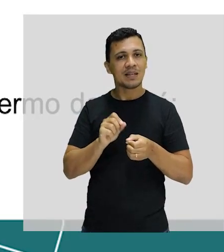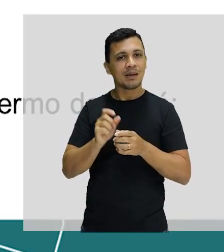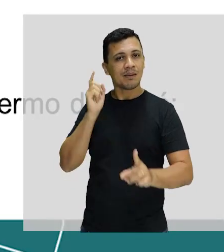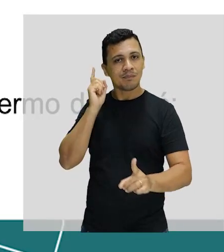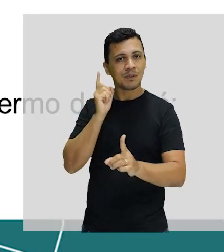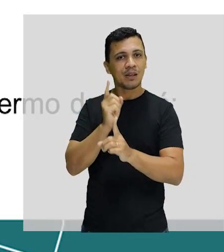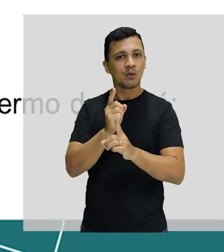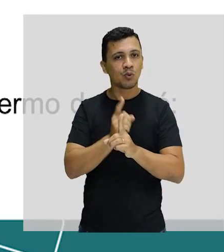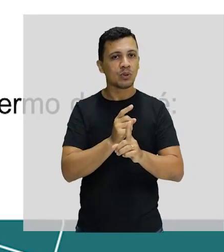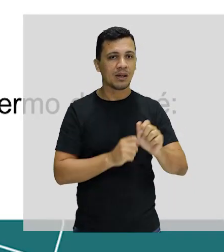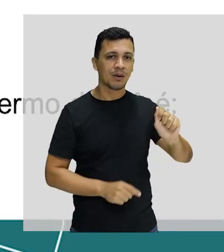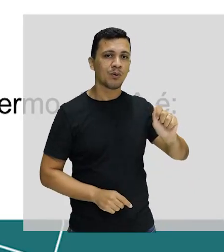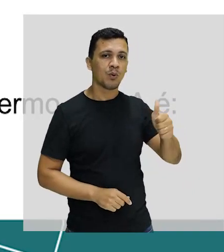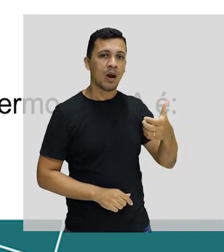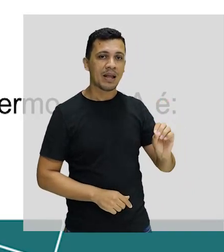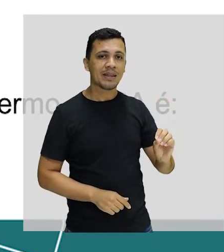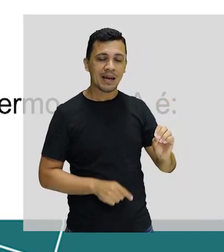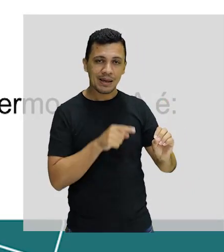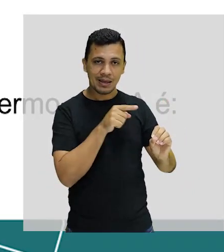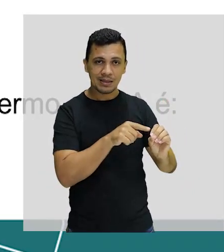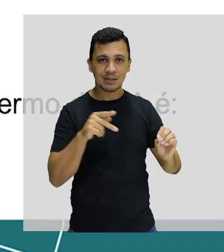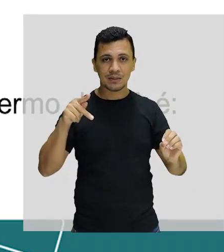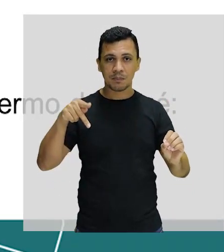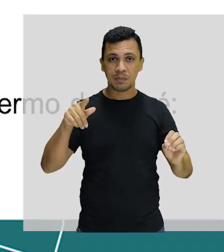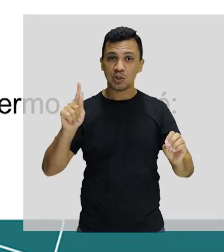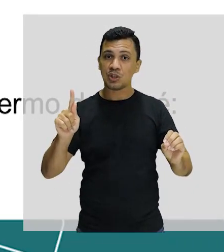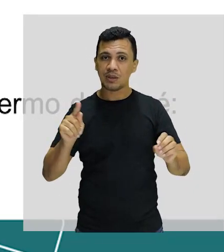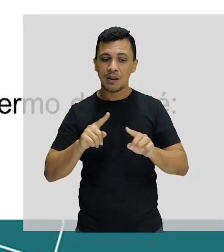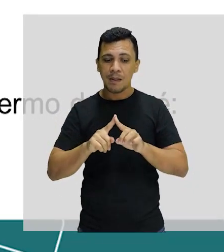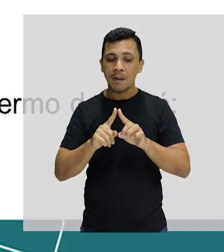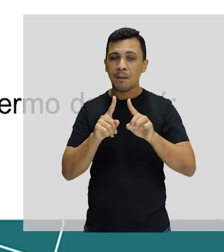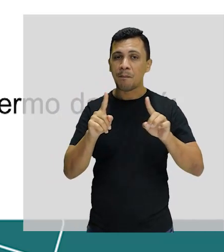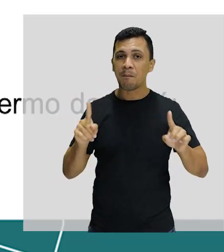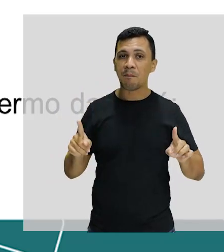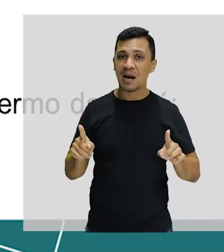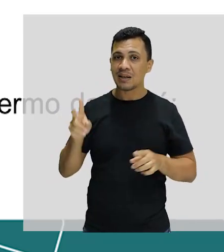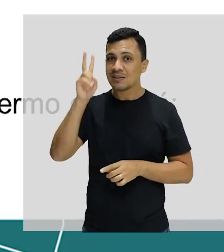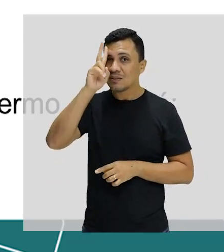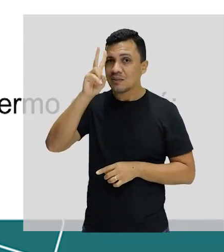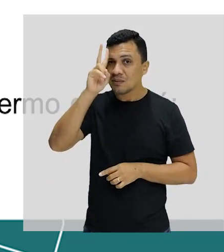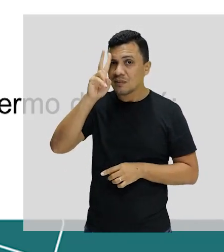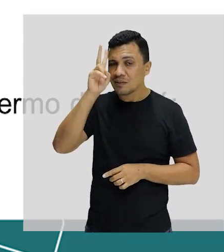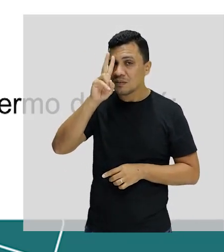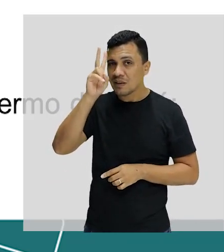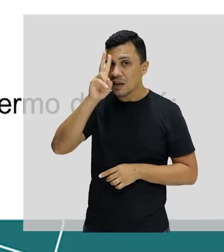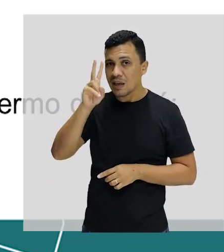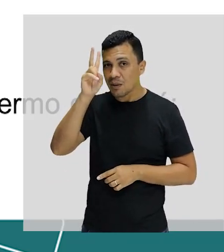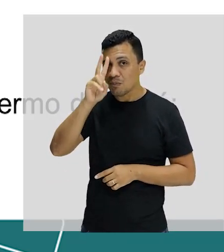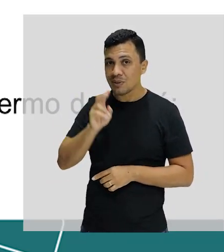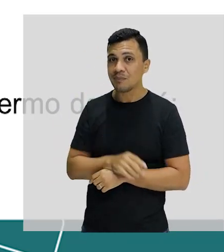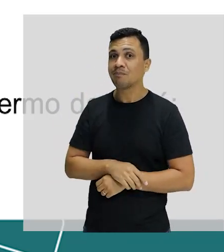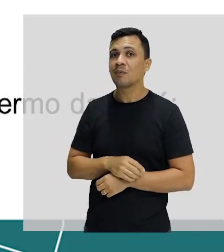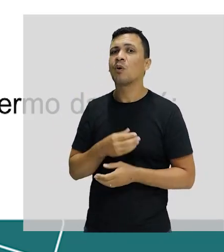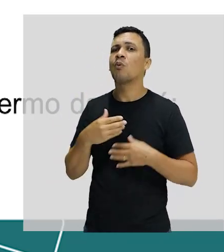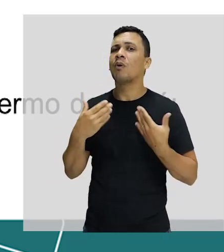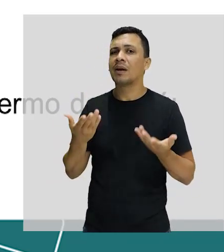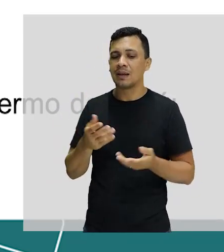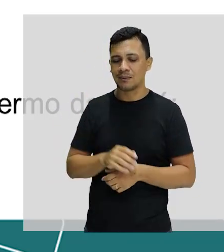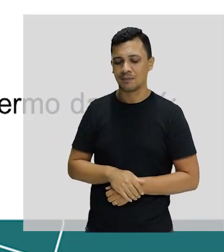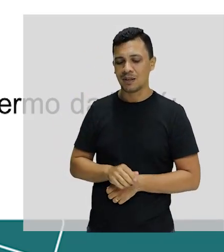para a PG. Só que o termo geral da PG, lembra, a gente está aí com esse conhecimento fresquinho na nossa memória,